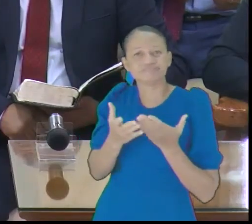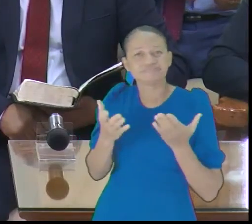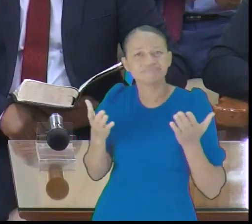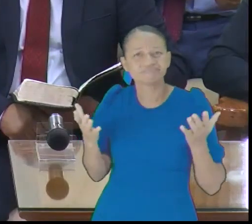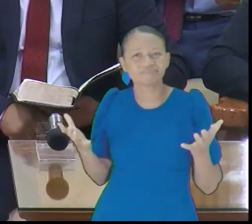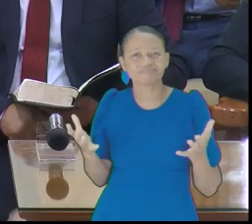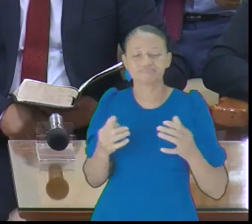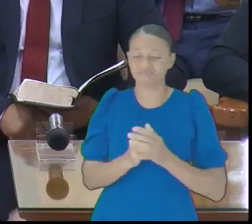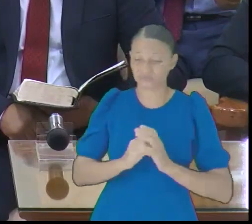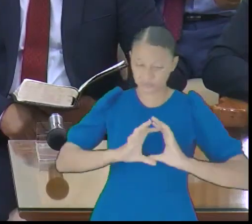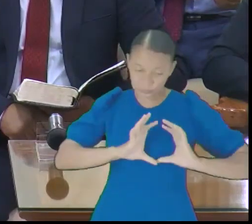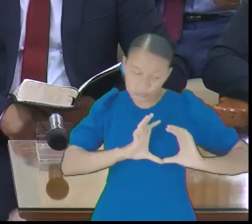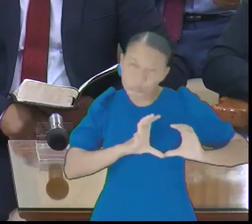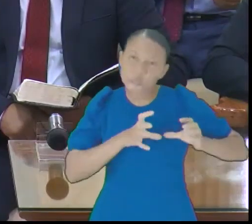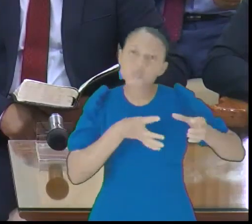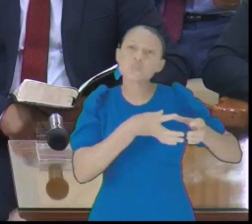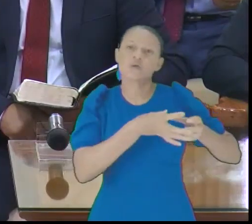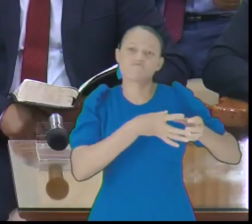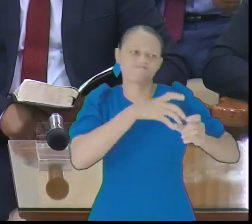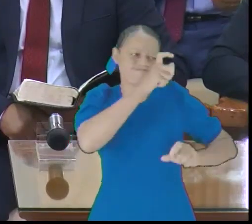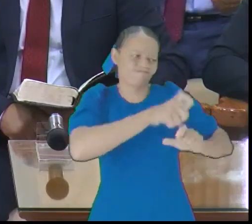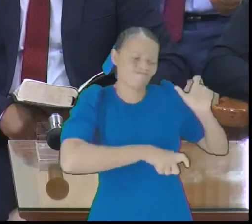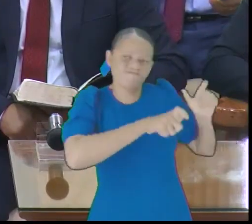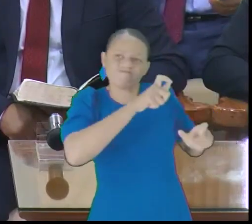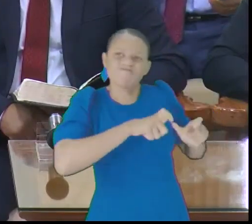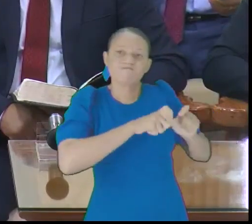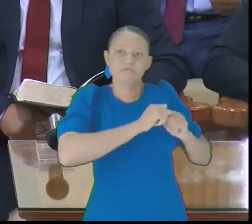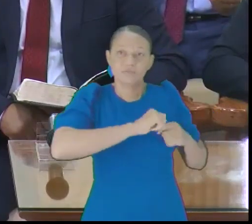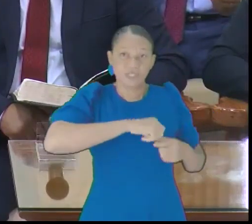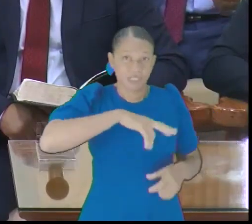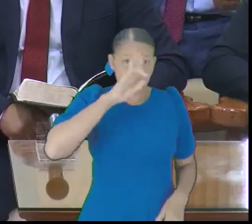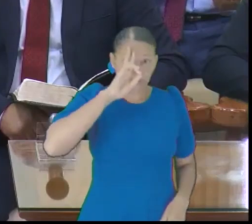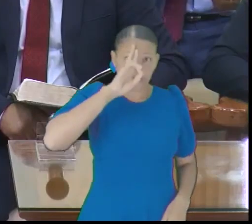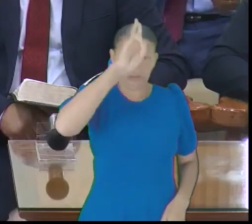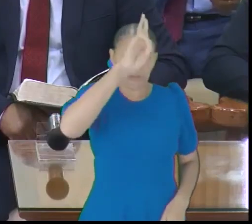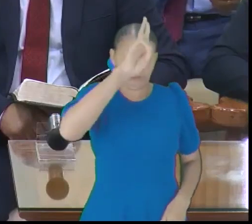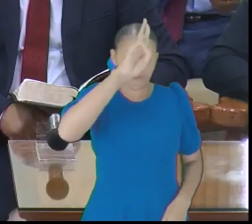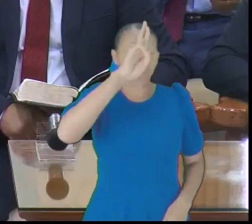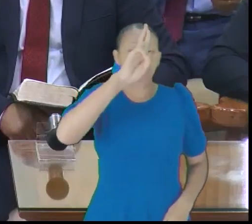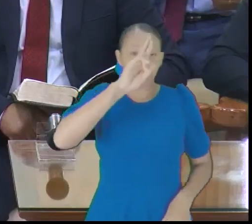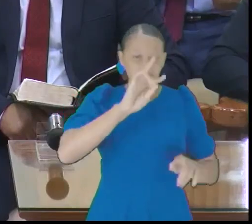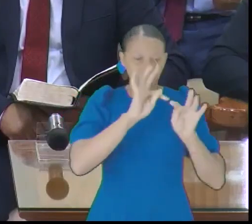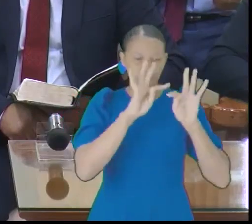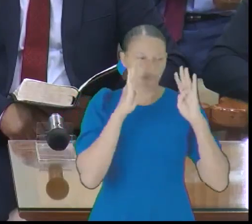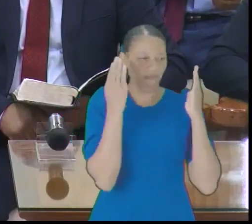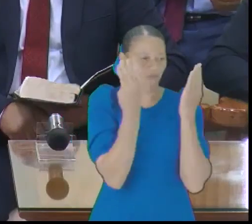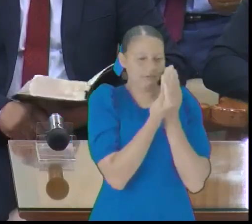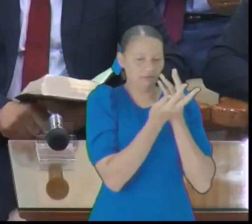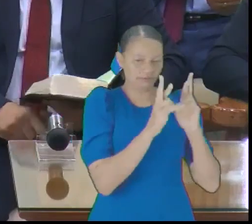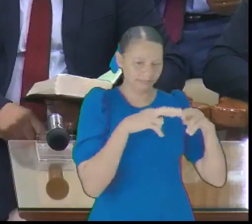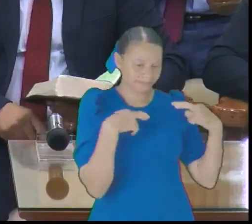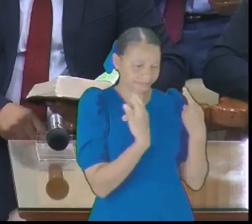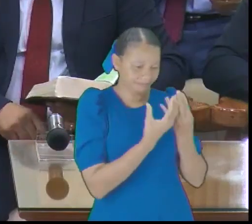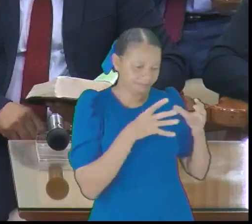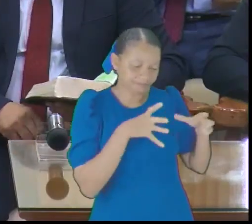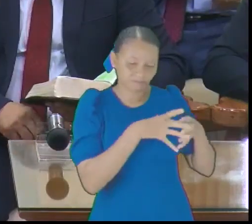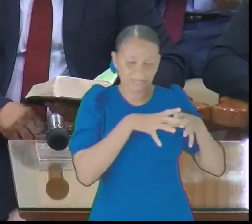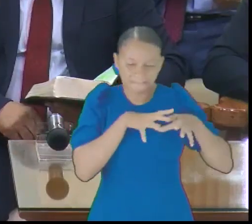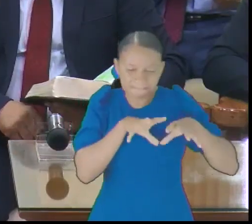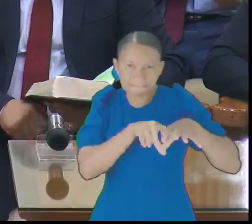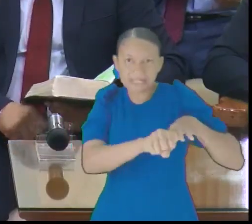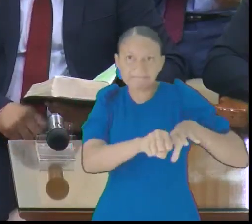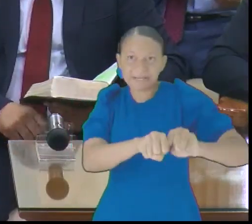uma confederação de chefes tribais se reuniram e atacaram as duas